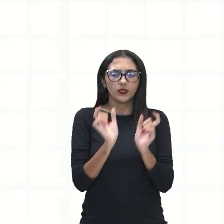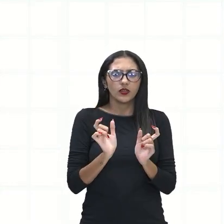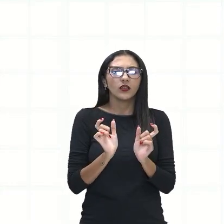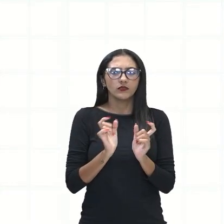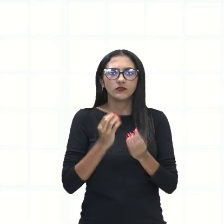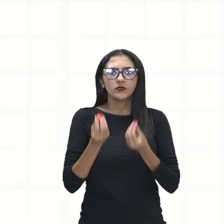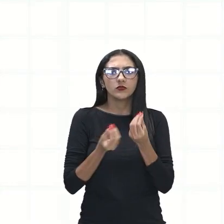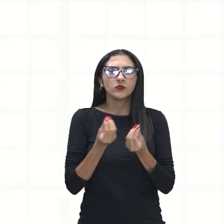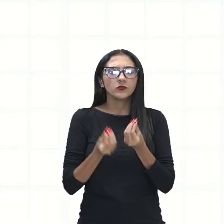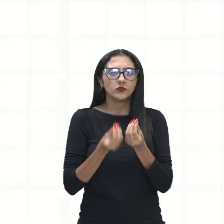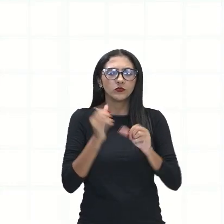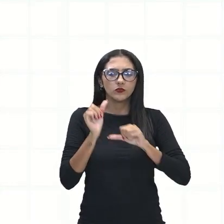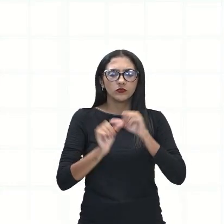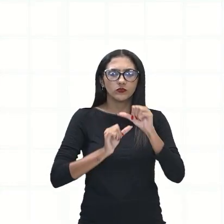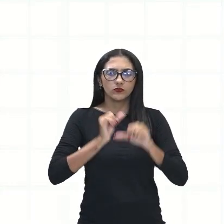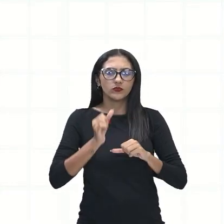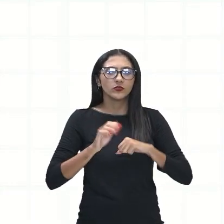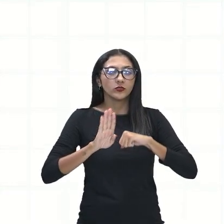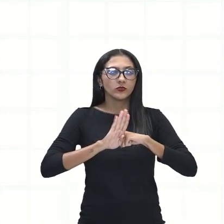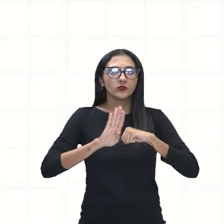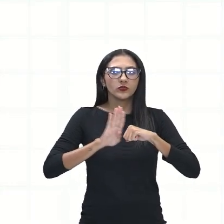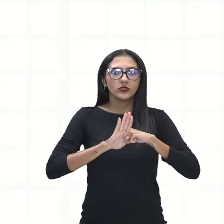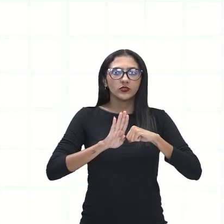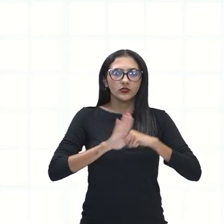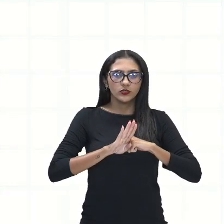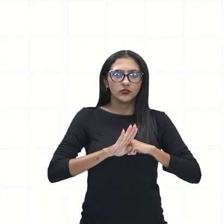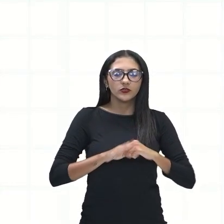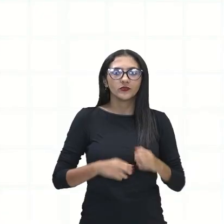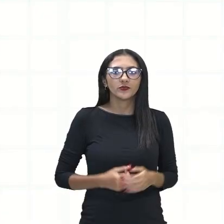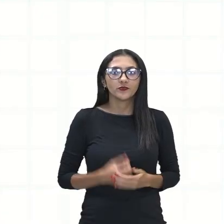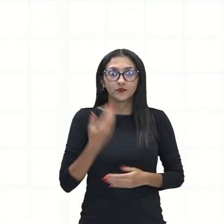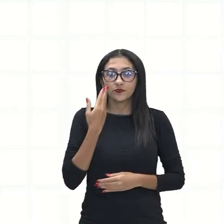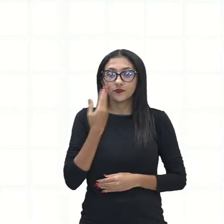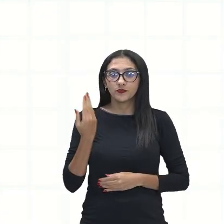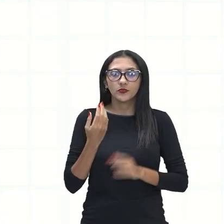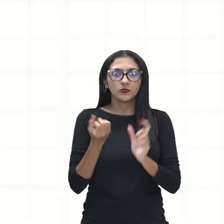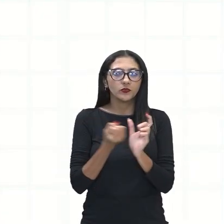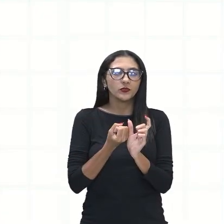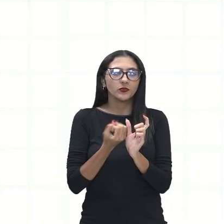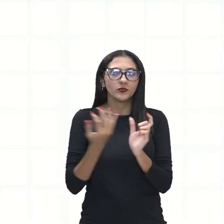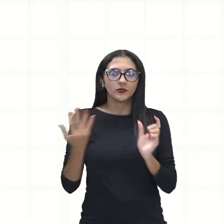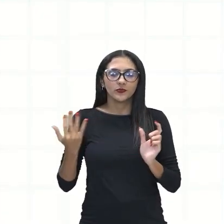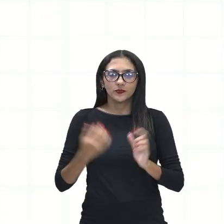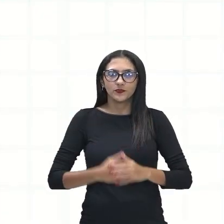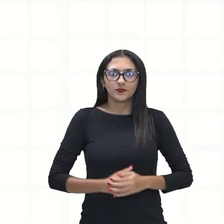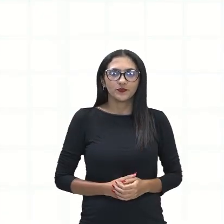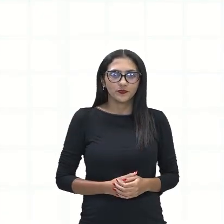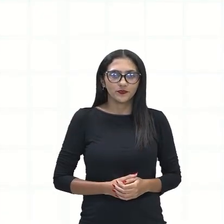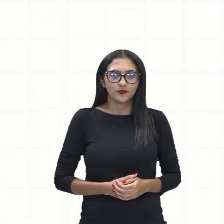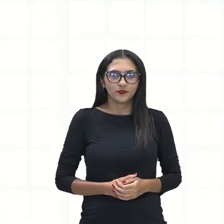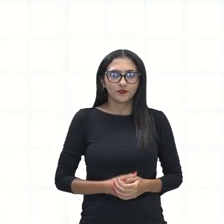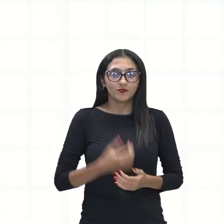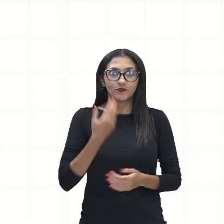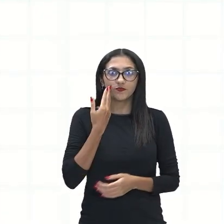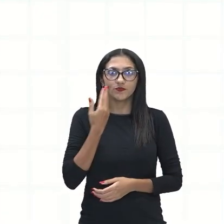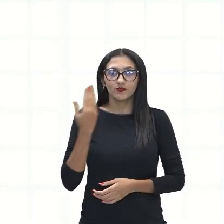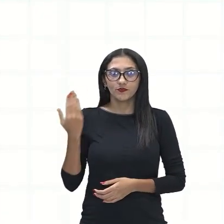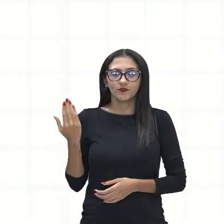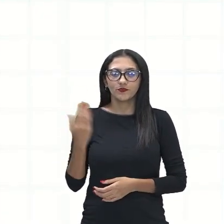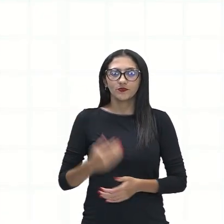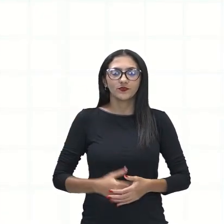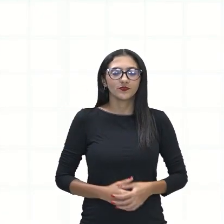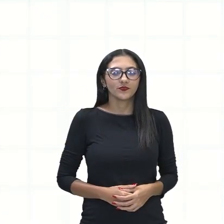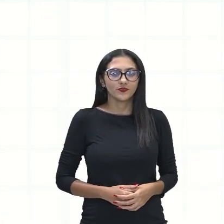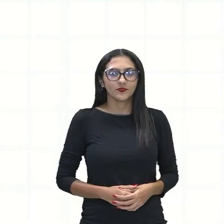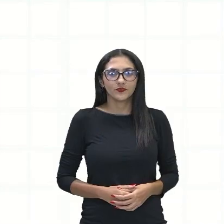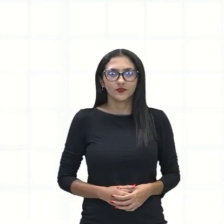dos substantivos para o plural. Então, nós temos aqui burger.